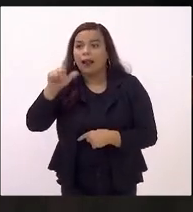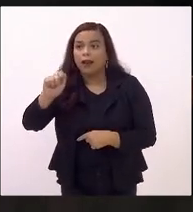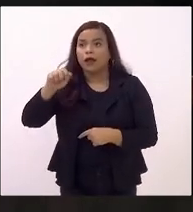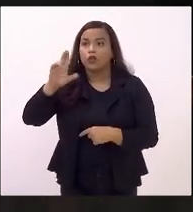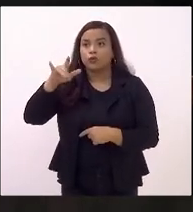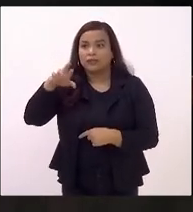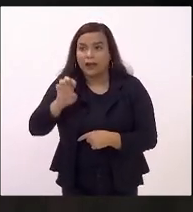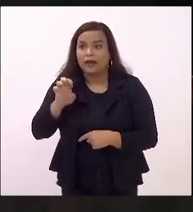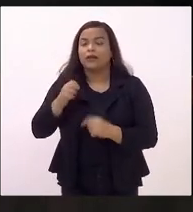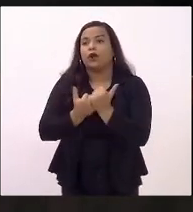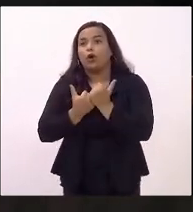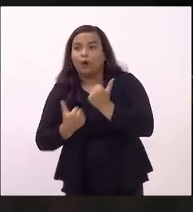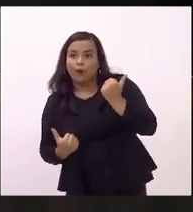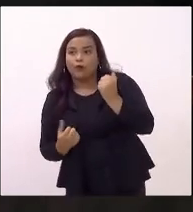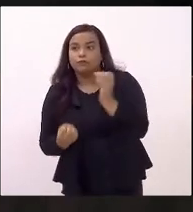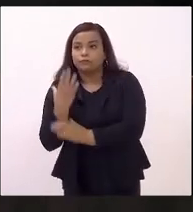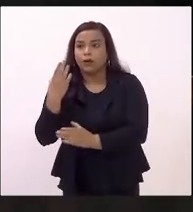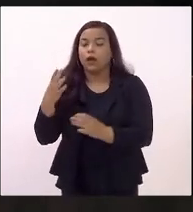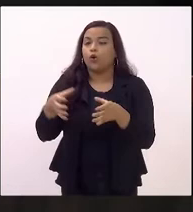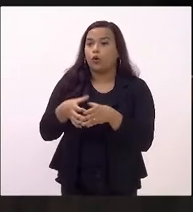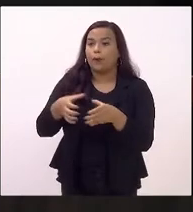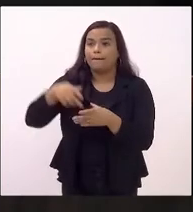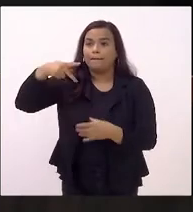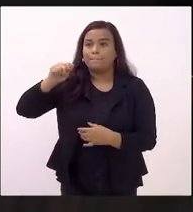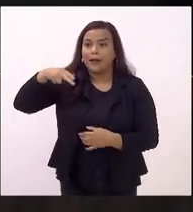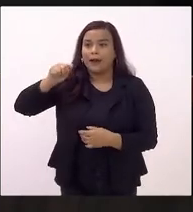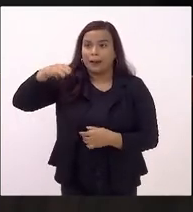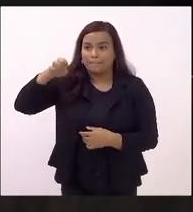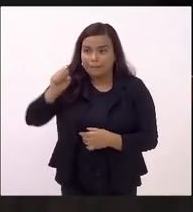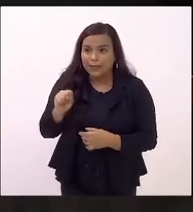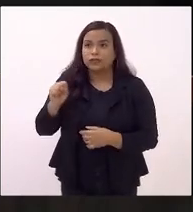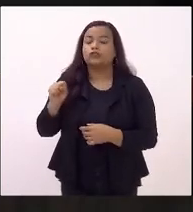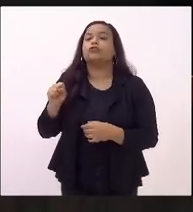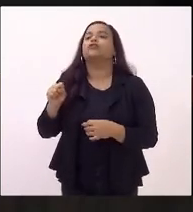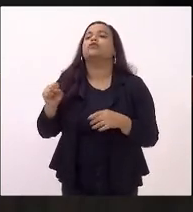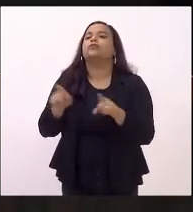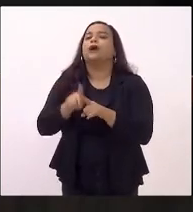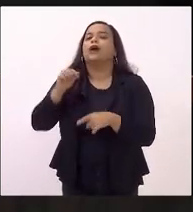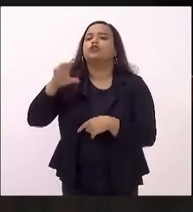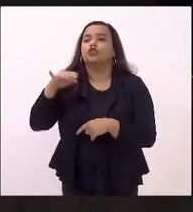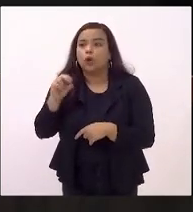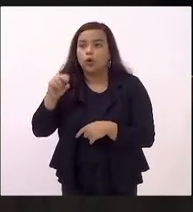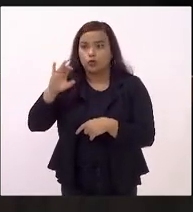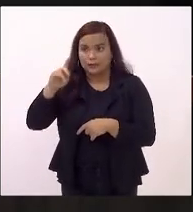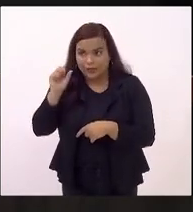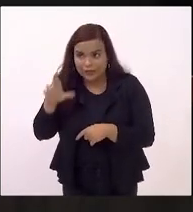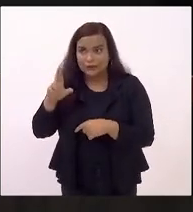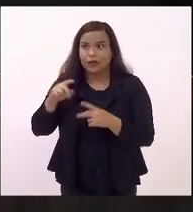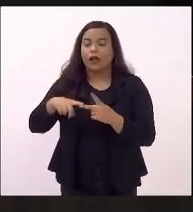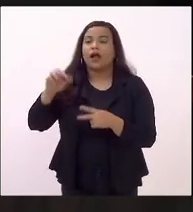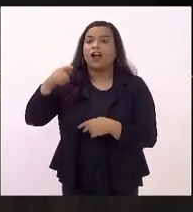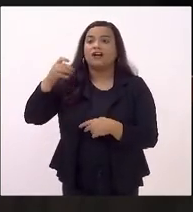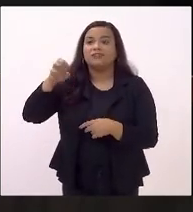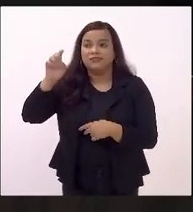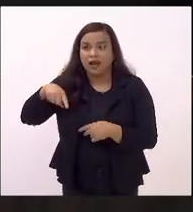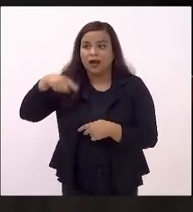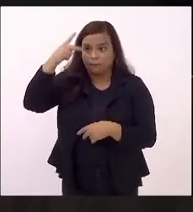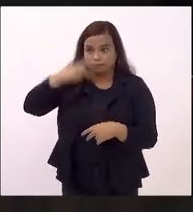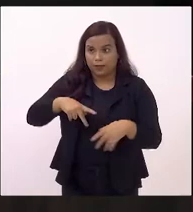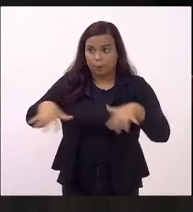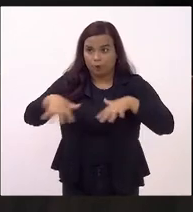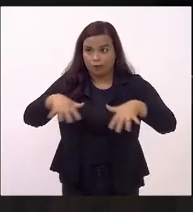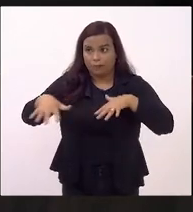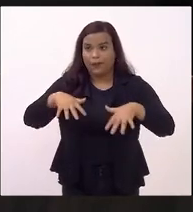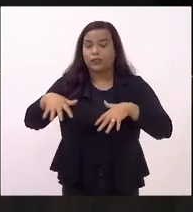do coletivo Panamais, Antônio César Pinheiro Alves, André Carcará, presidente do Movimento Cultural Darcy